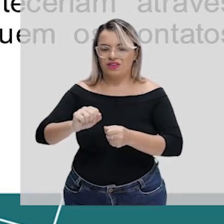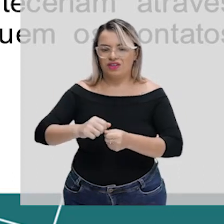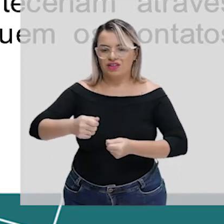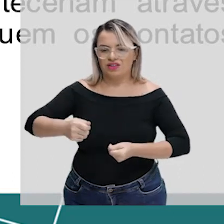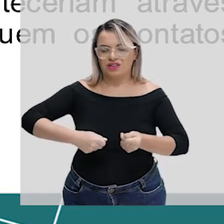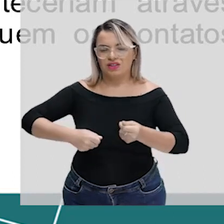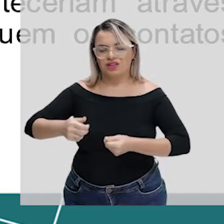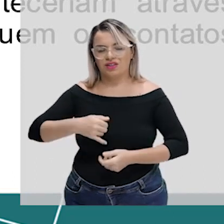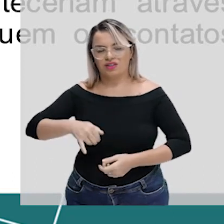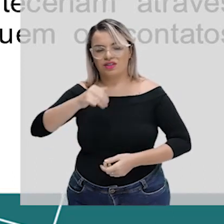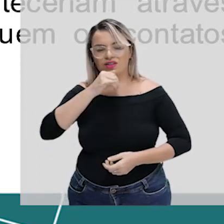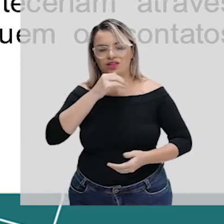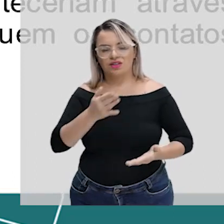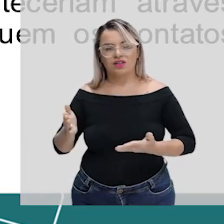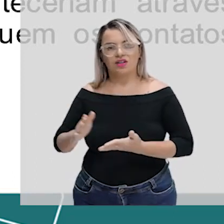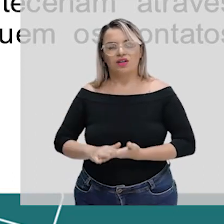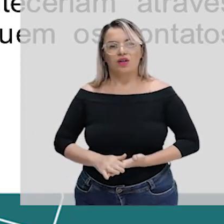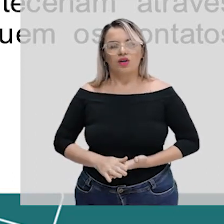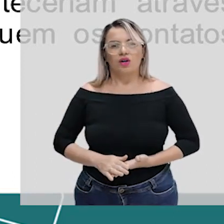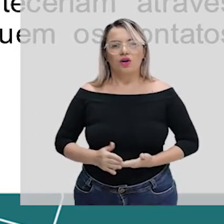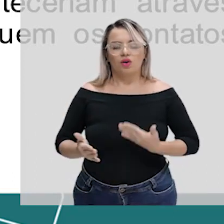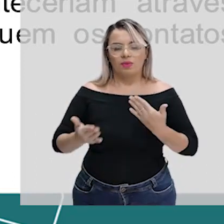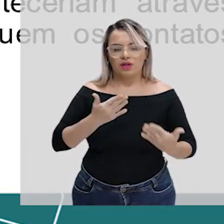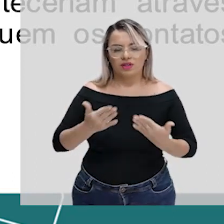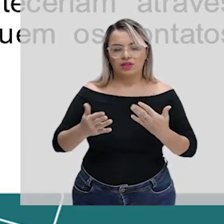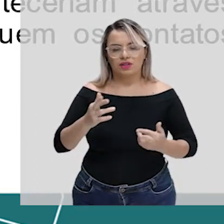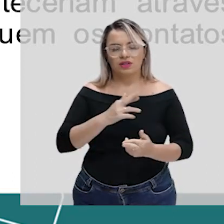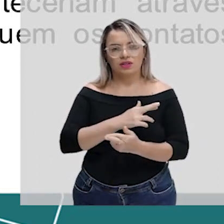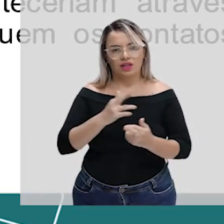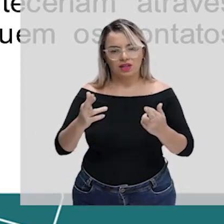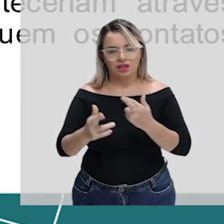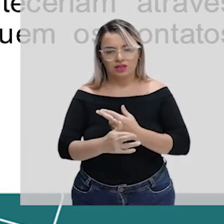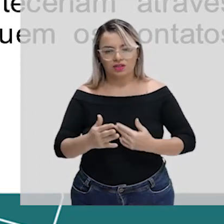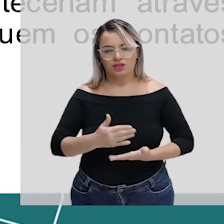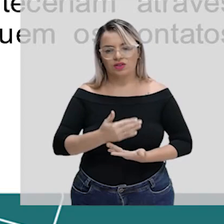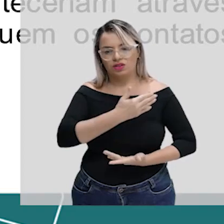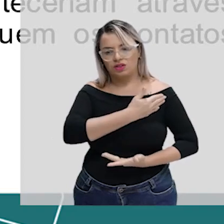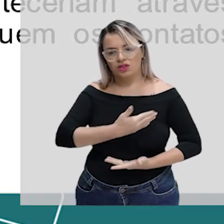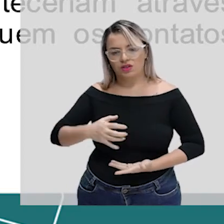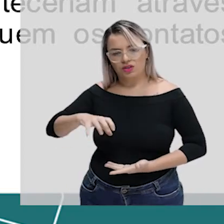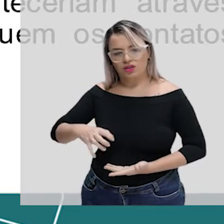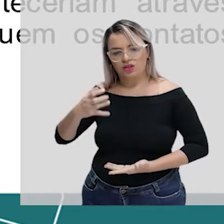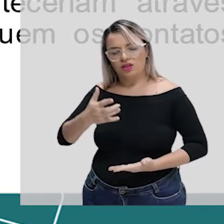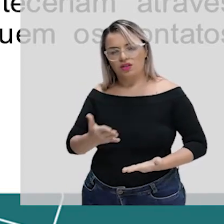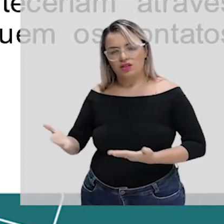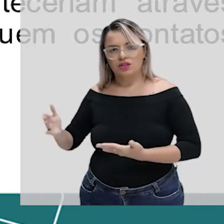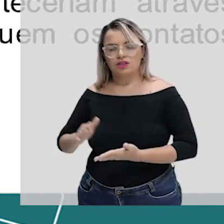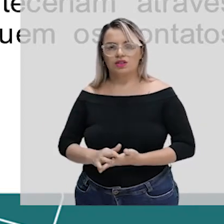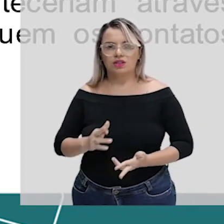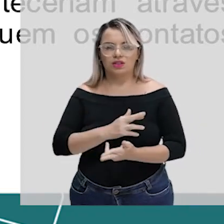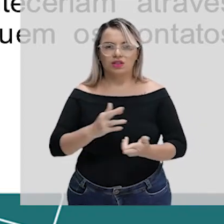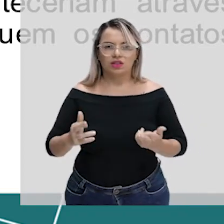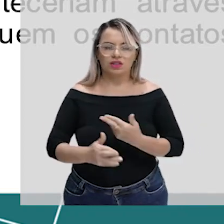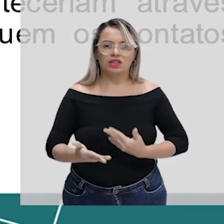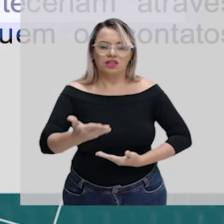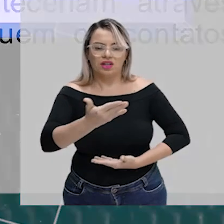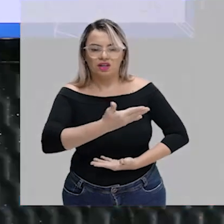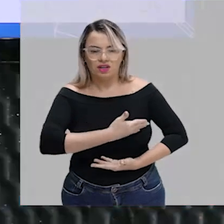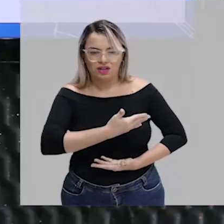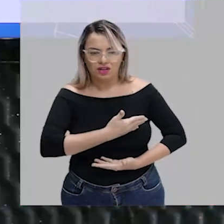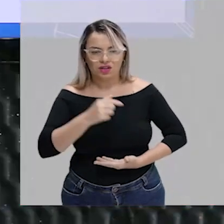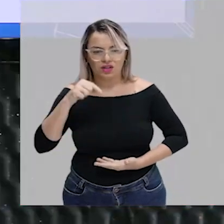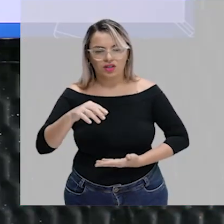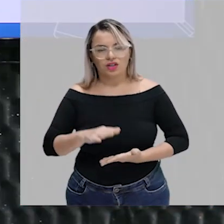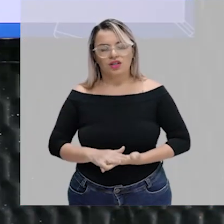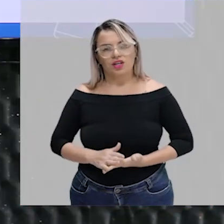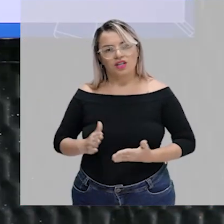só aconteceriam através desses vínculos de afeto, de familiaridade, de afetividade, e beneficiariam